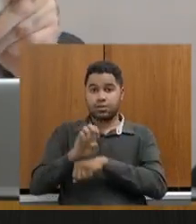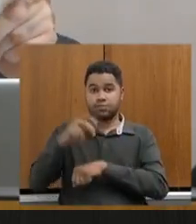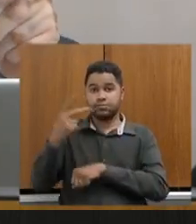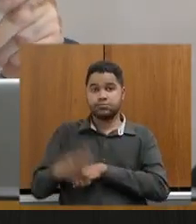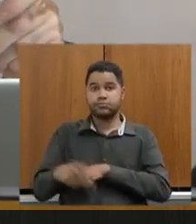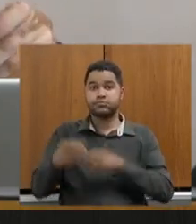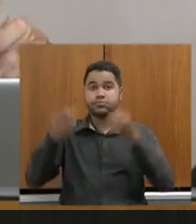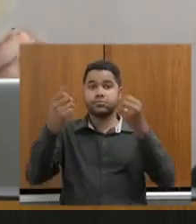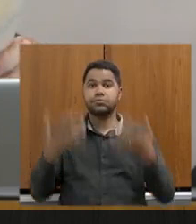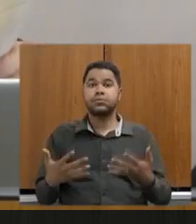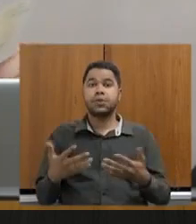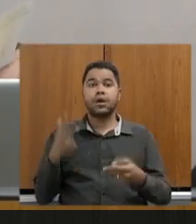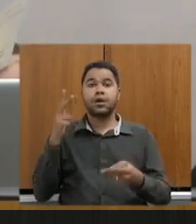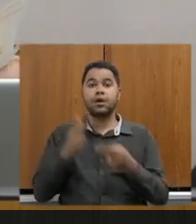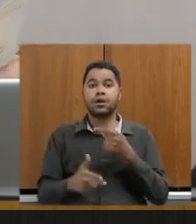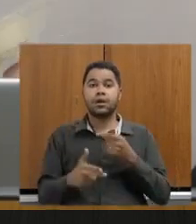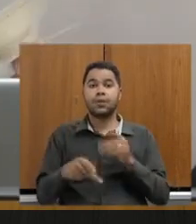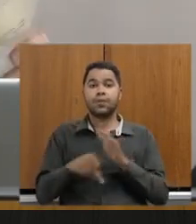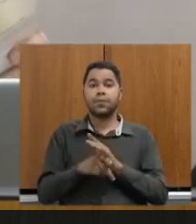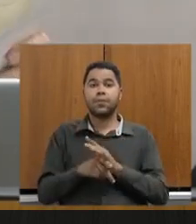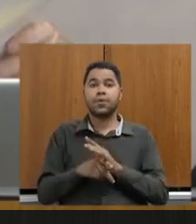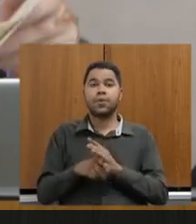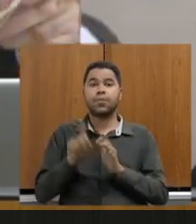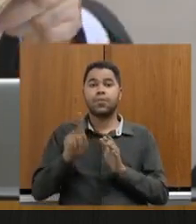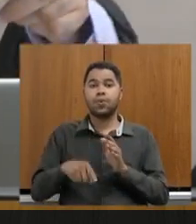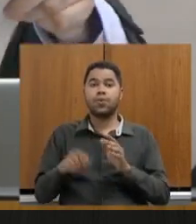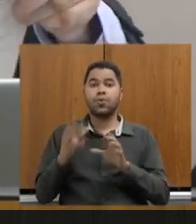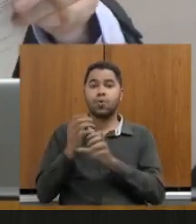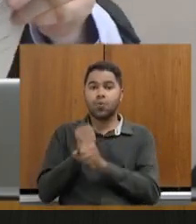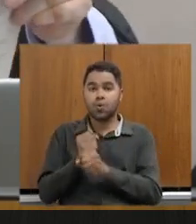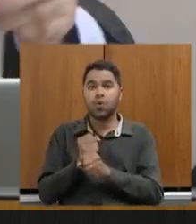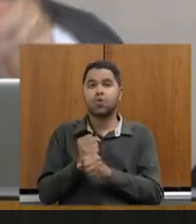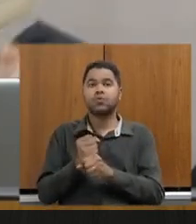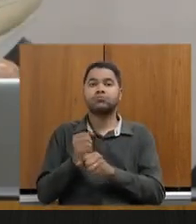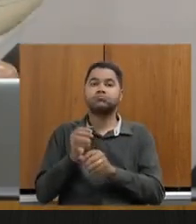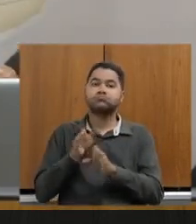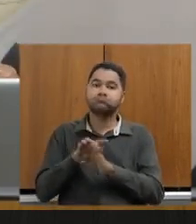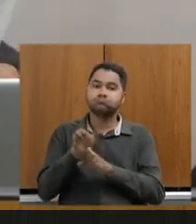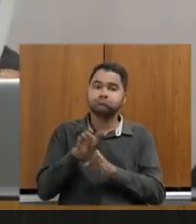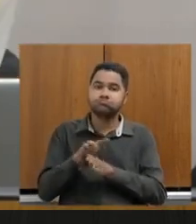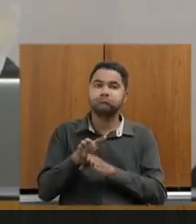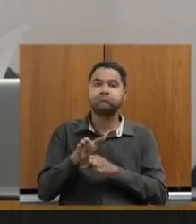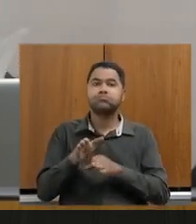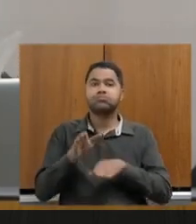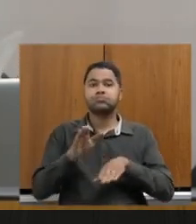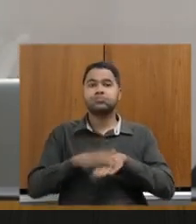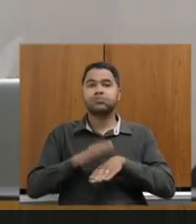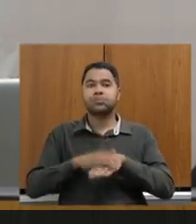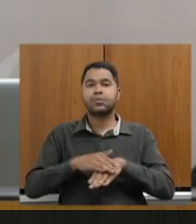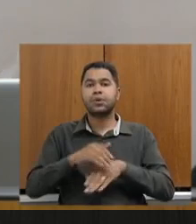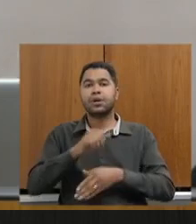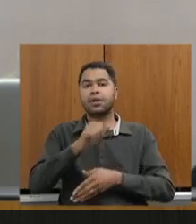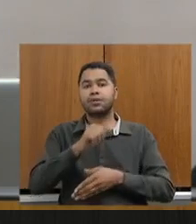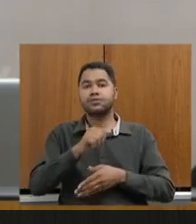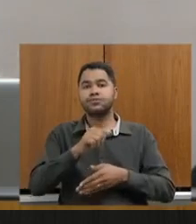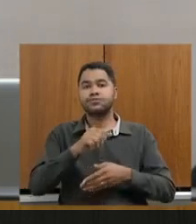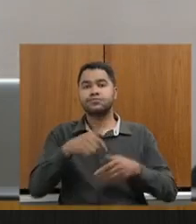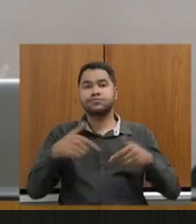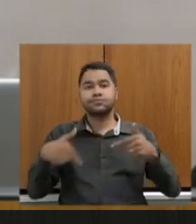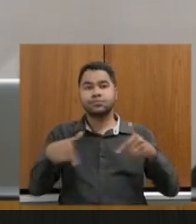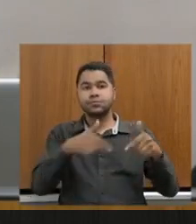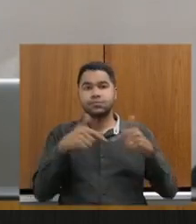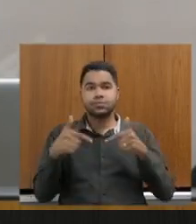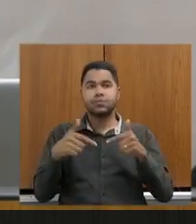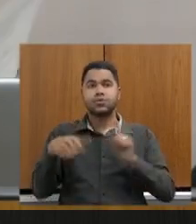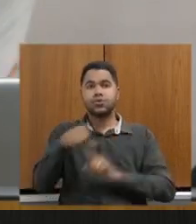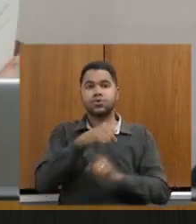que fala que é vedada a adoção do modelo de congestão terceirização instrumento semelhante nas atividades-fim das unidades de internação